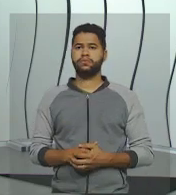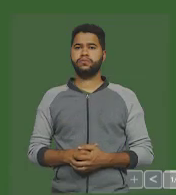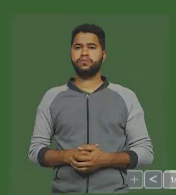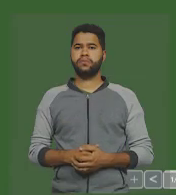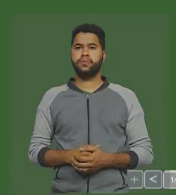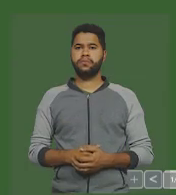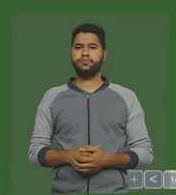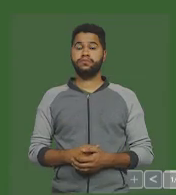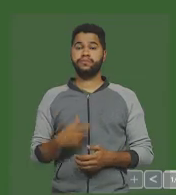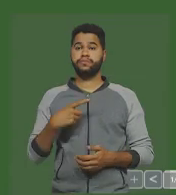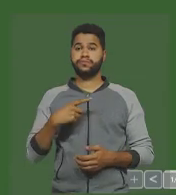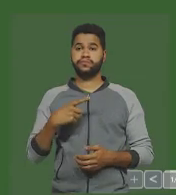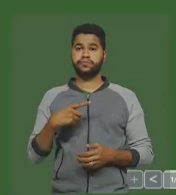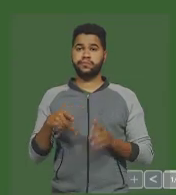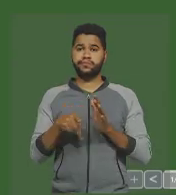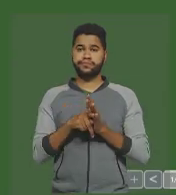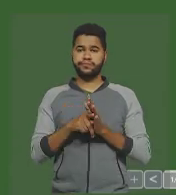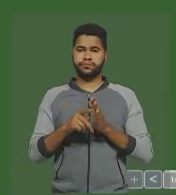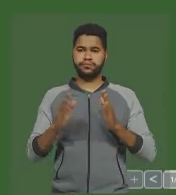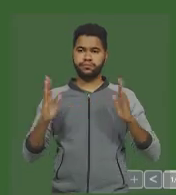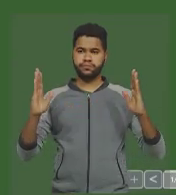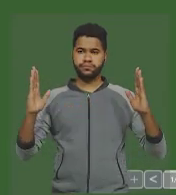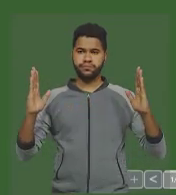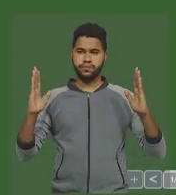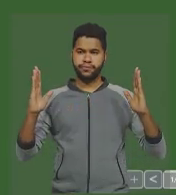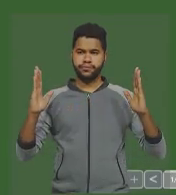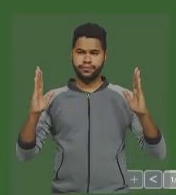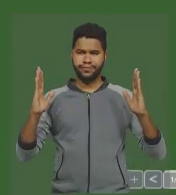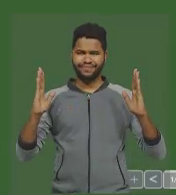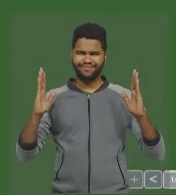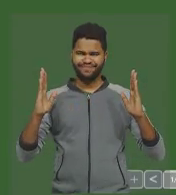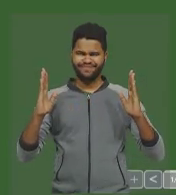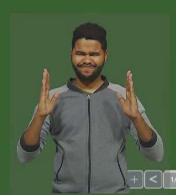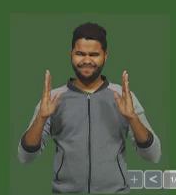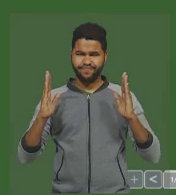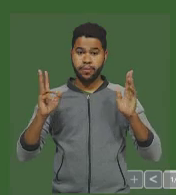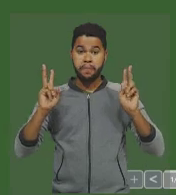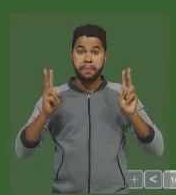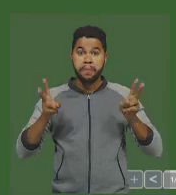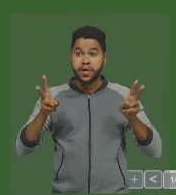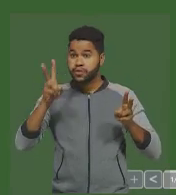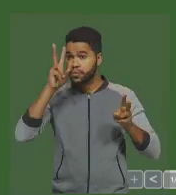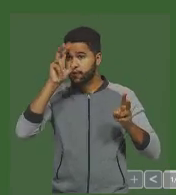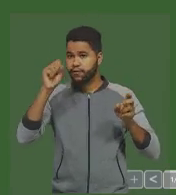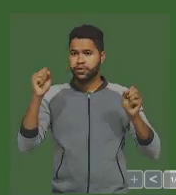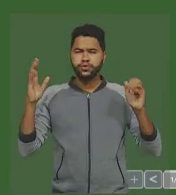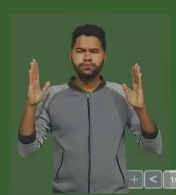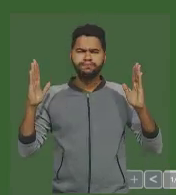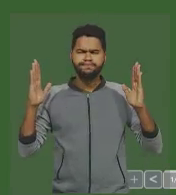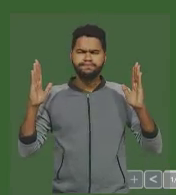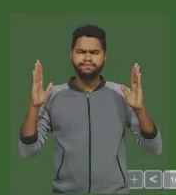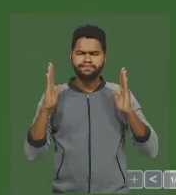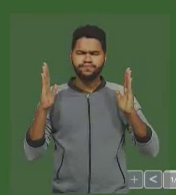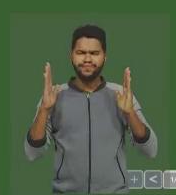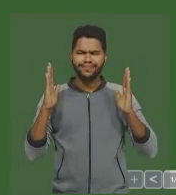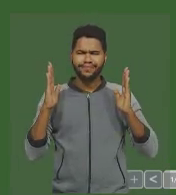em sentidos opostos e com a mesma intensidade. Vamos dizer aqui,